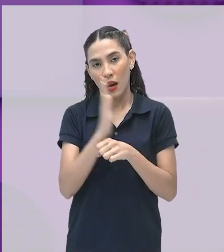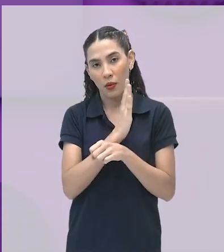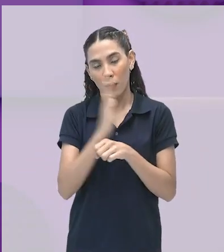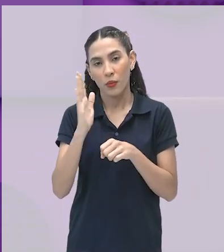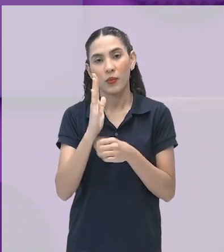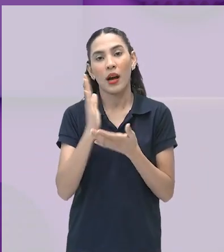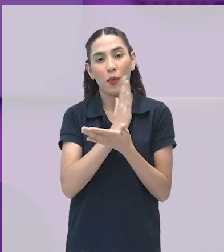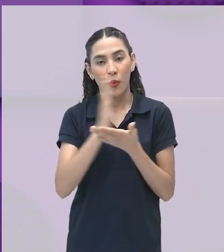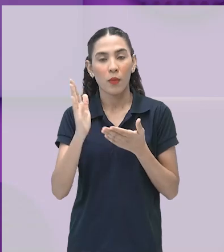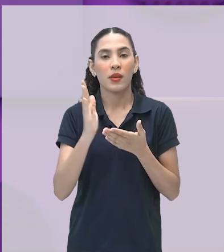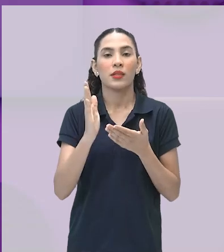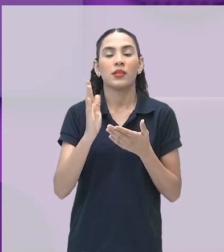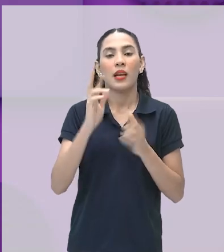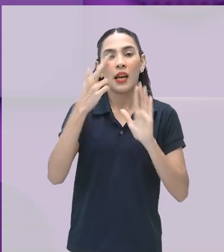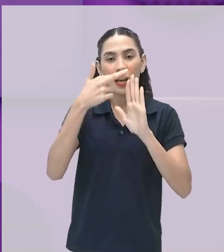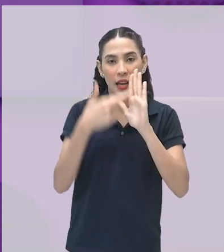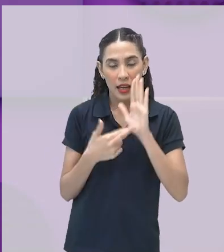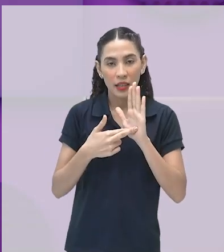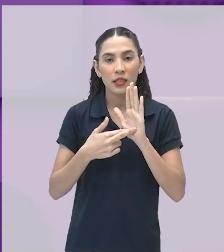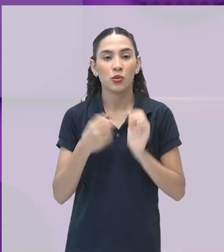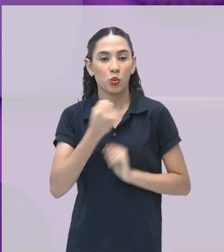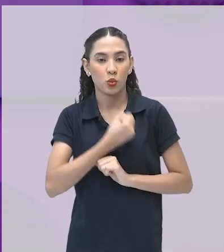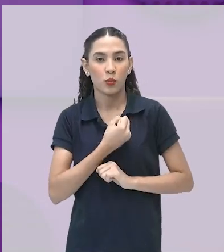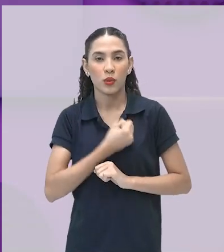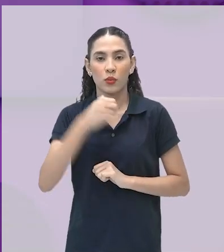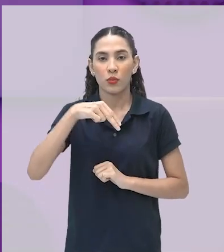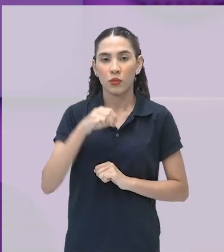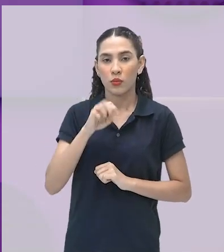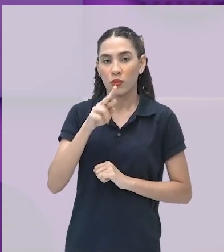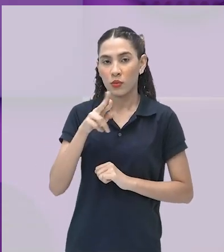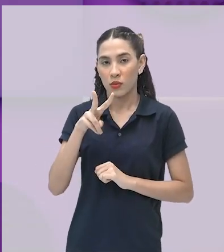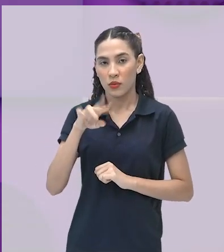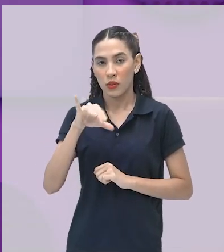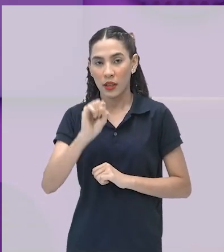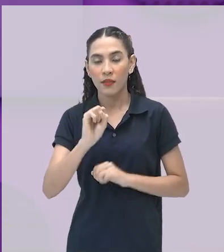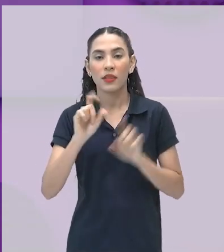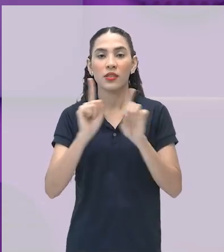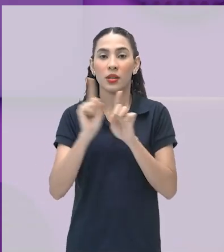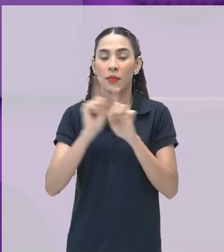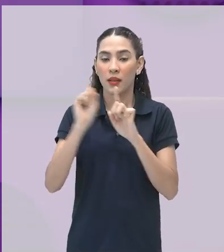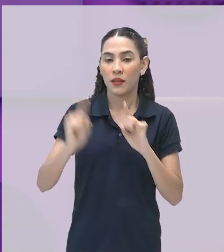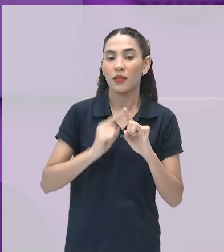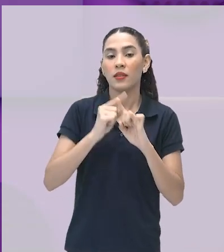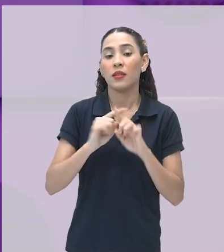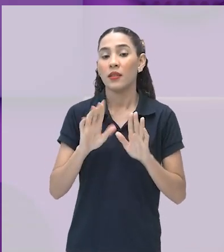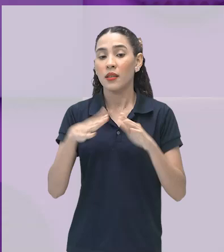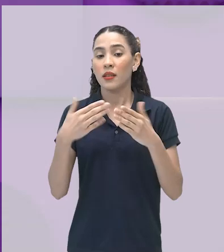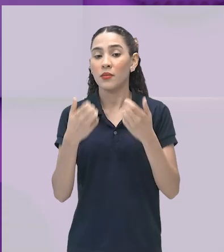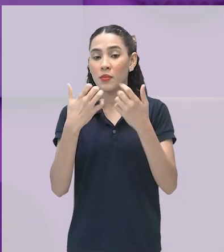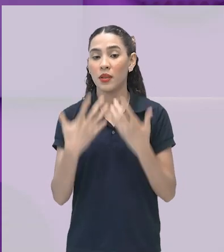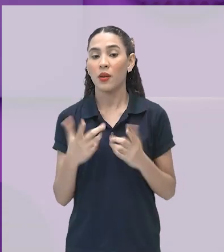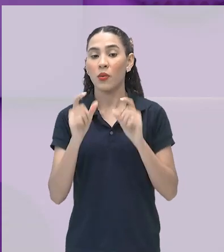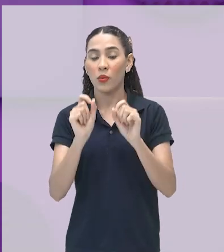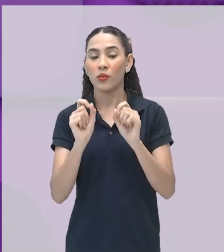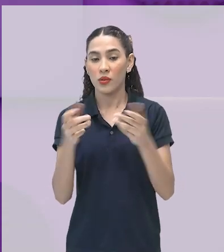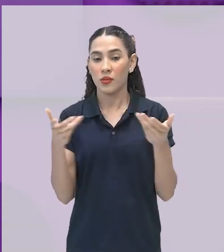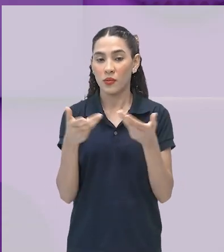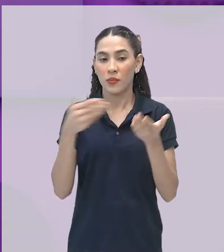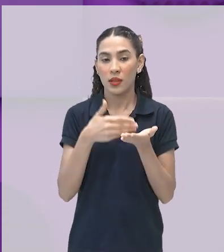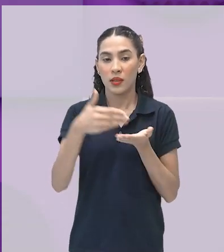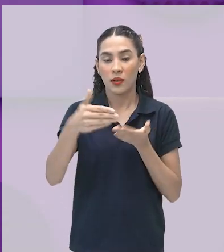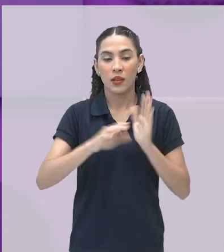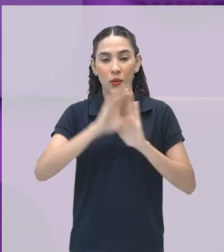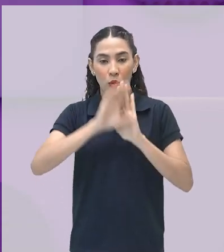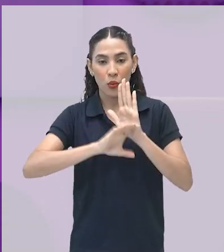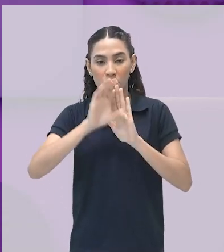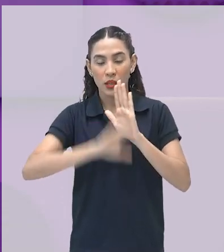elementos, tanto dos produtos notáveis quanto da fatoração. Então, como vamos falar de fatoração, vamos começar com o